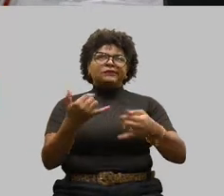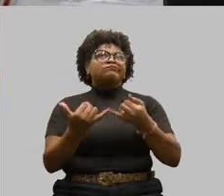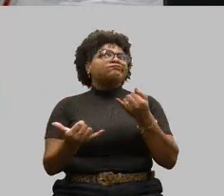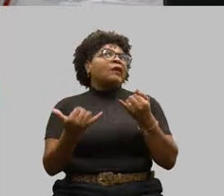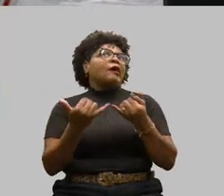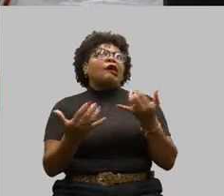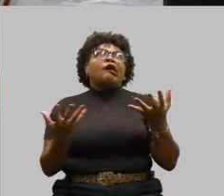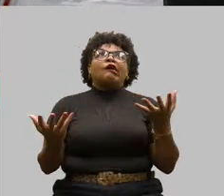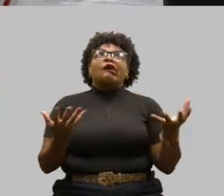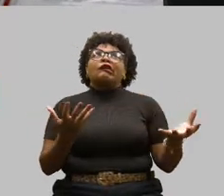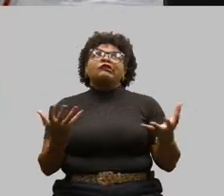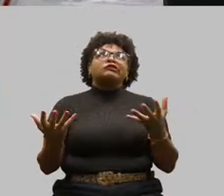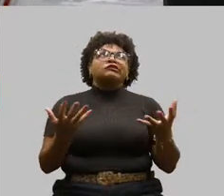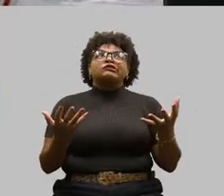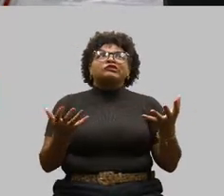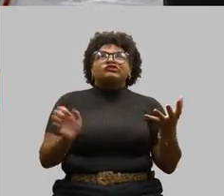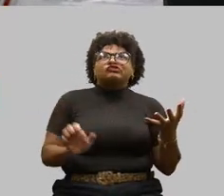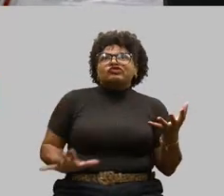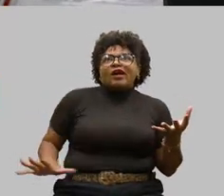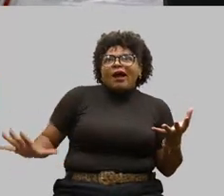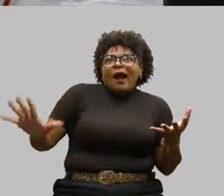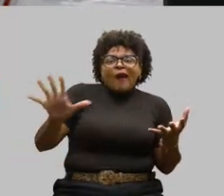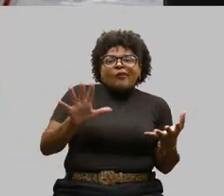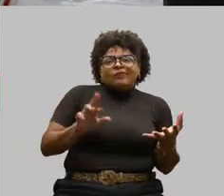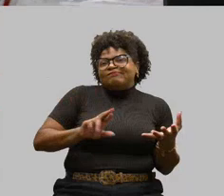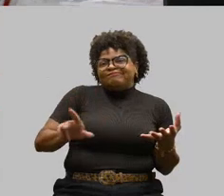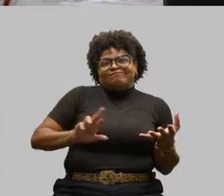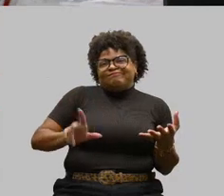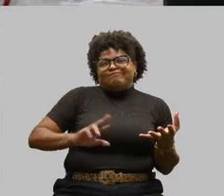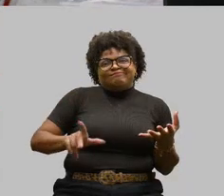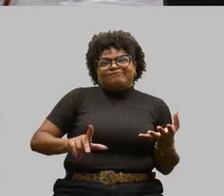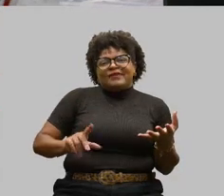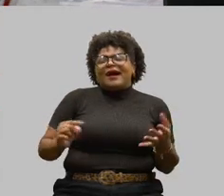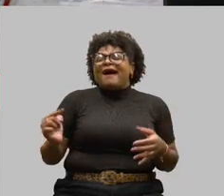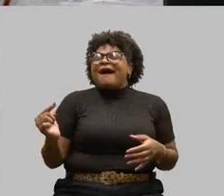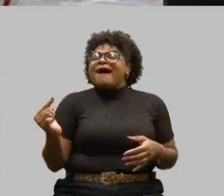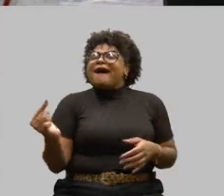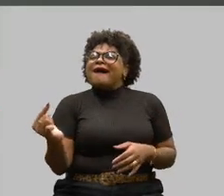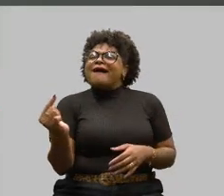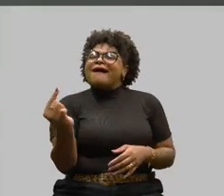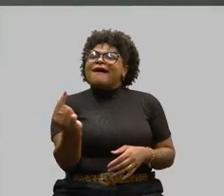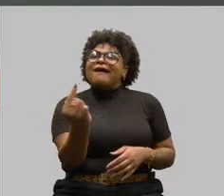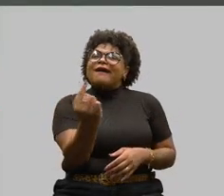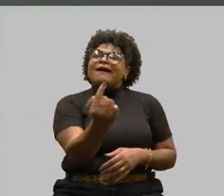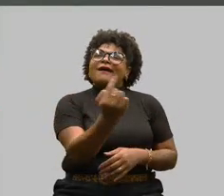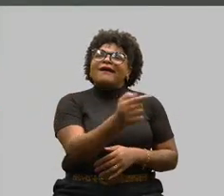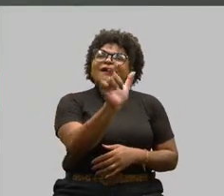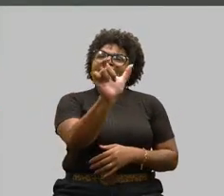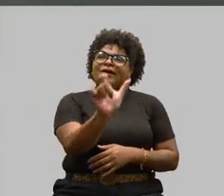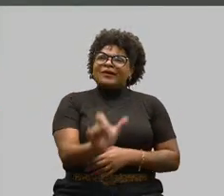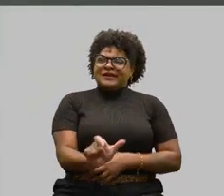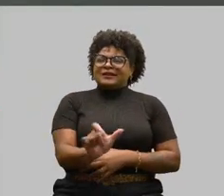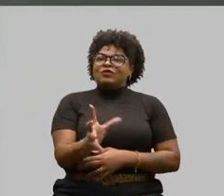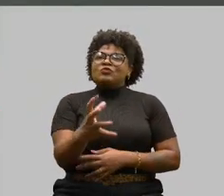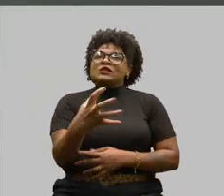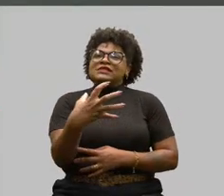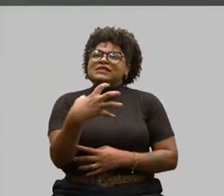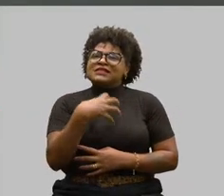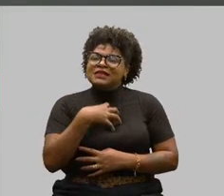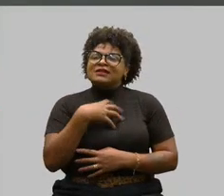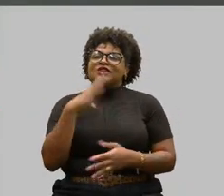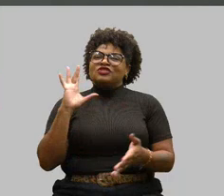anônimo e genérico não é eu quero que cada um dos Senhores e da senhora se sintam nominalmente